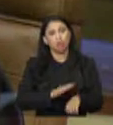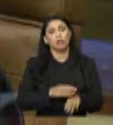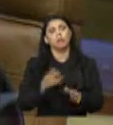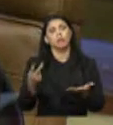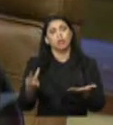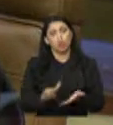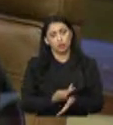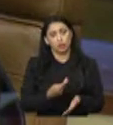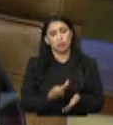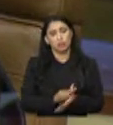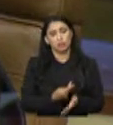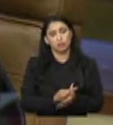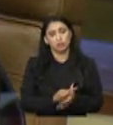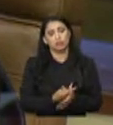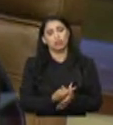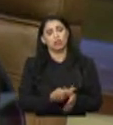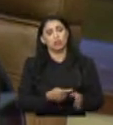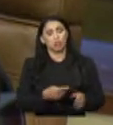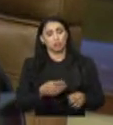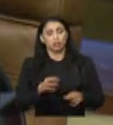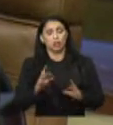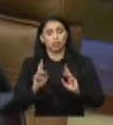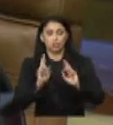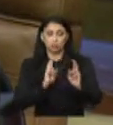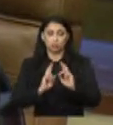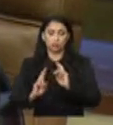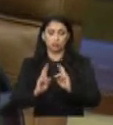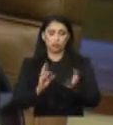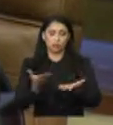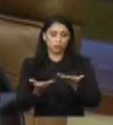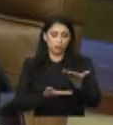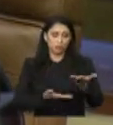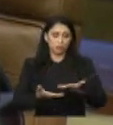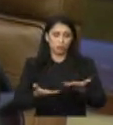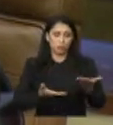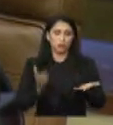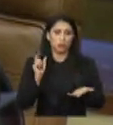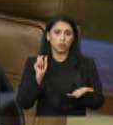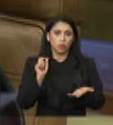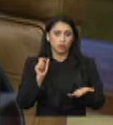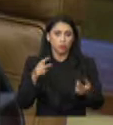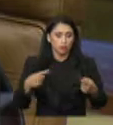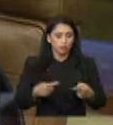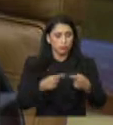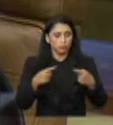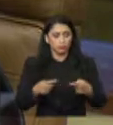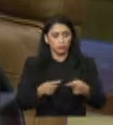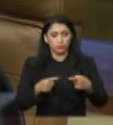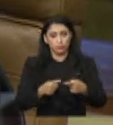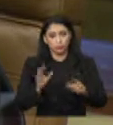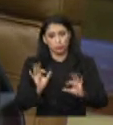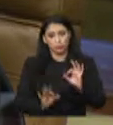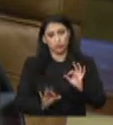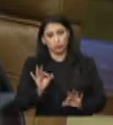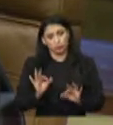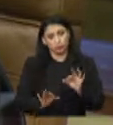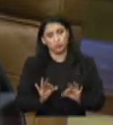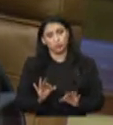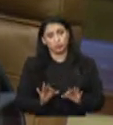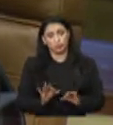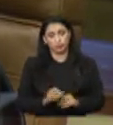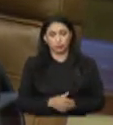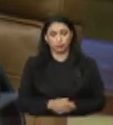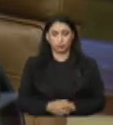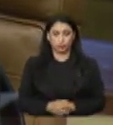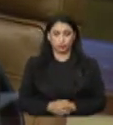fato rege a relação jurídica respectiva conhecido no brocardo do tempos Régis